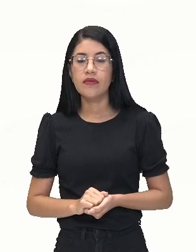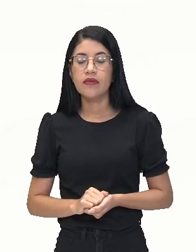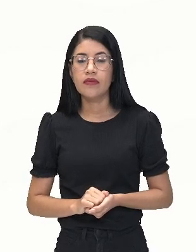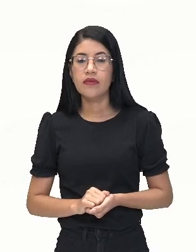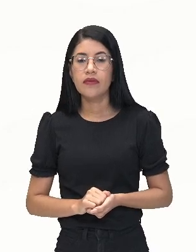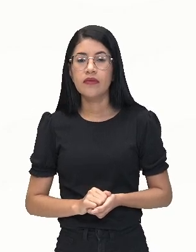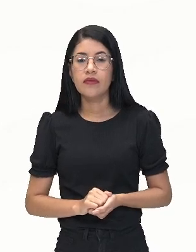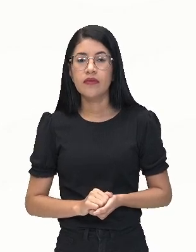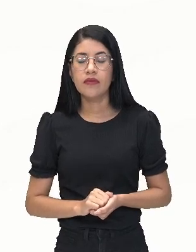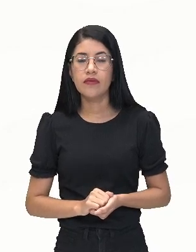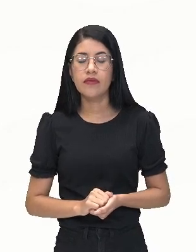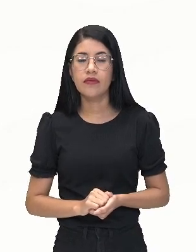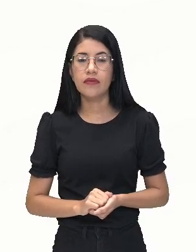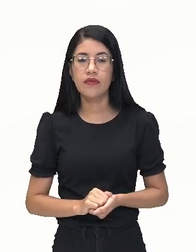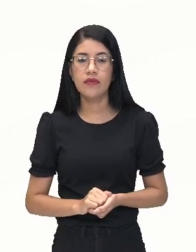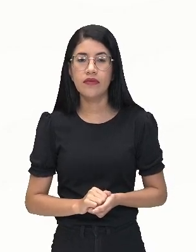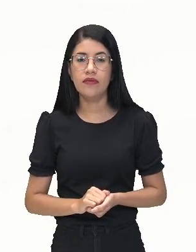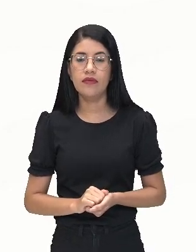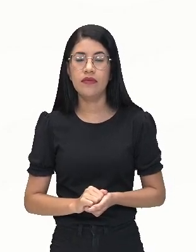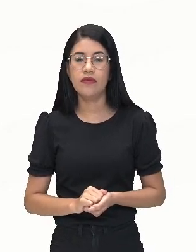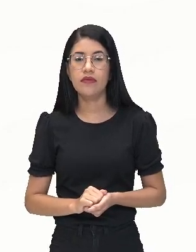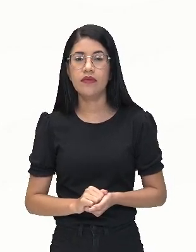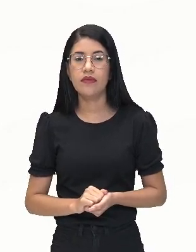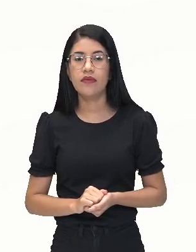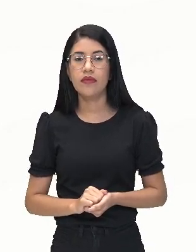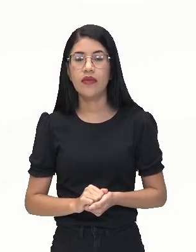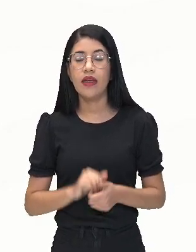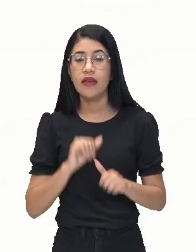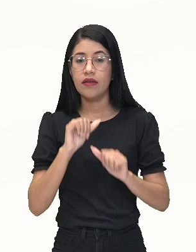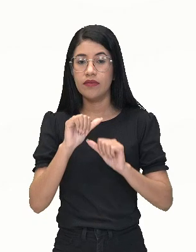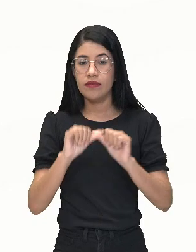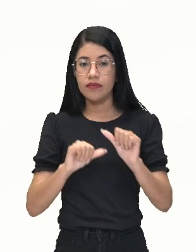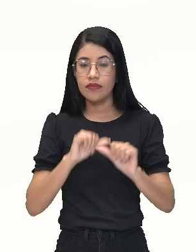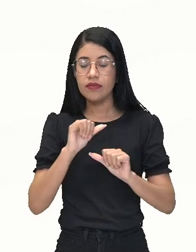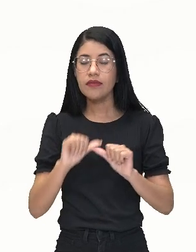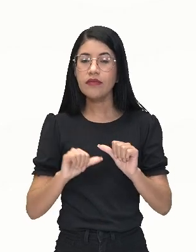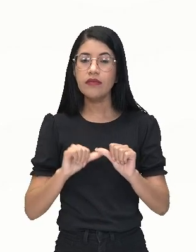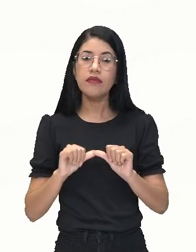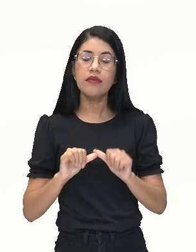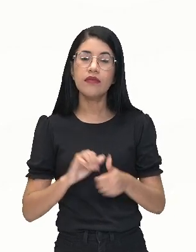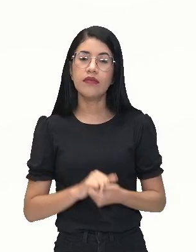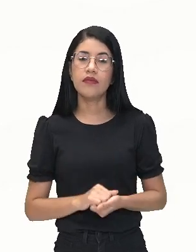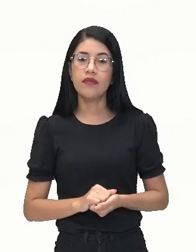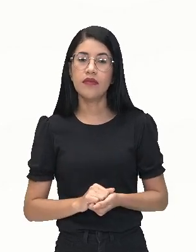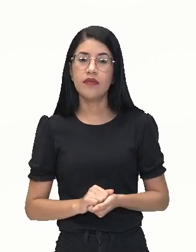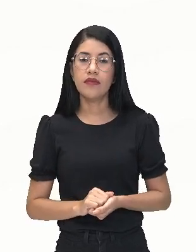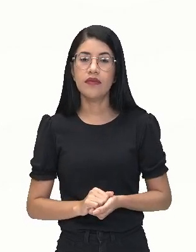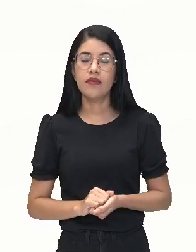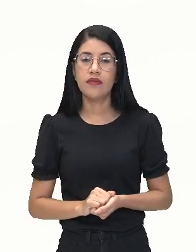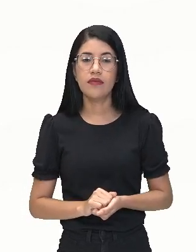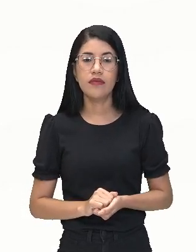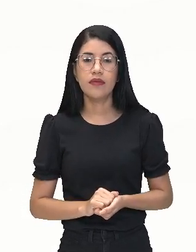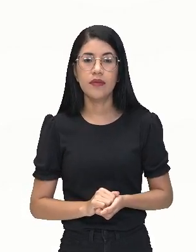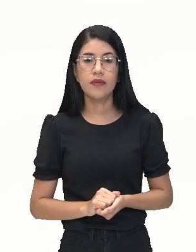8 milhões. Transformar a escala, 1 para 8